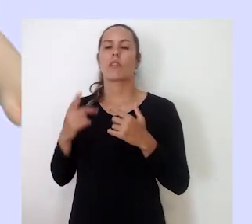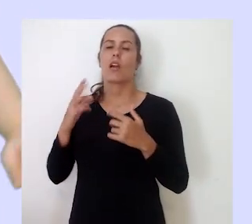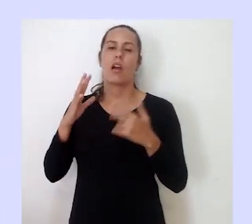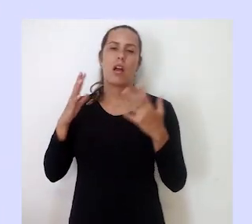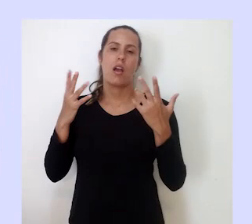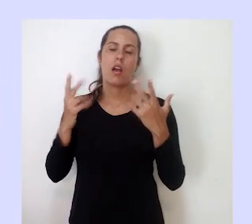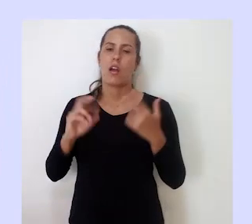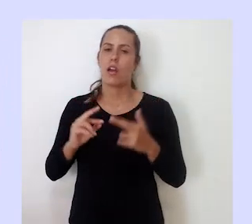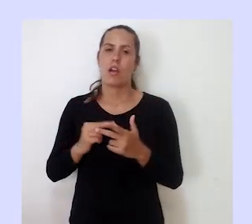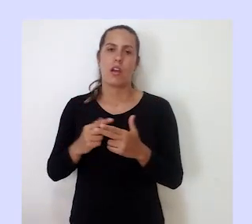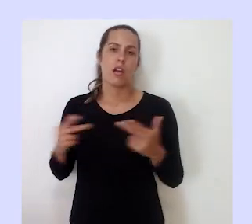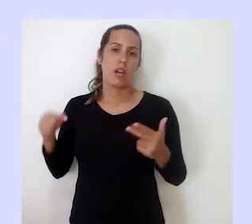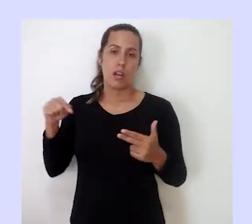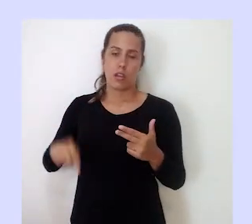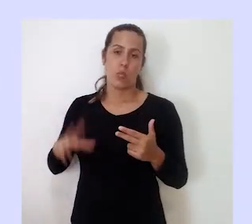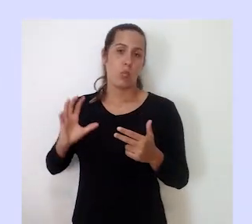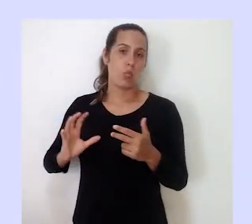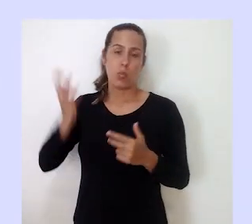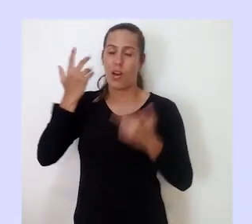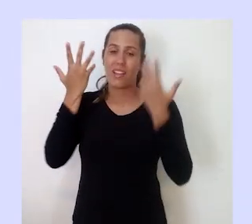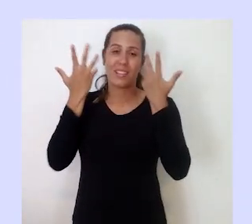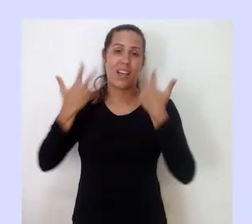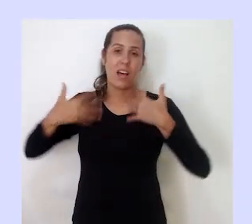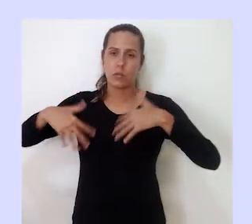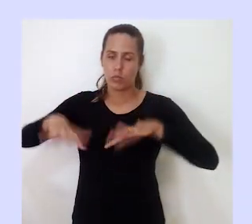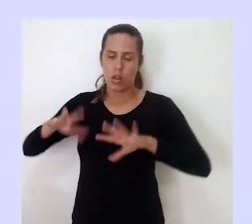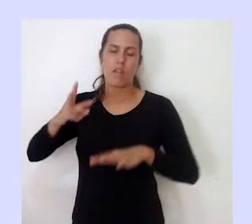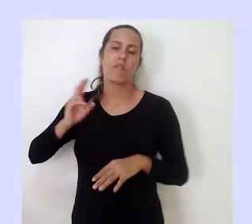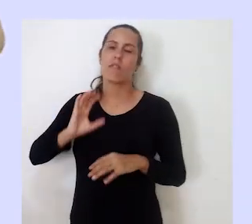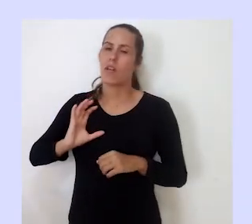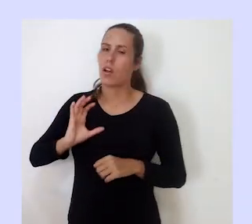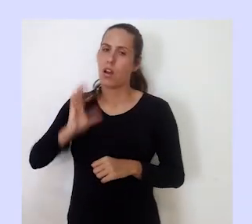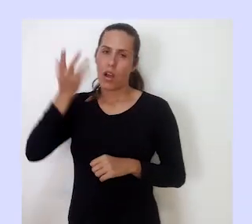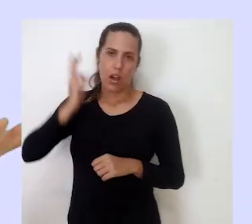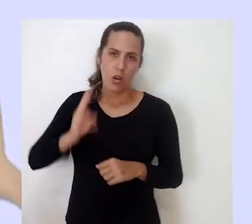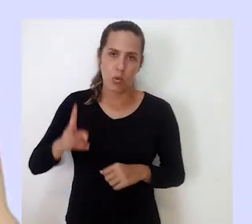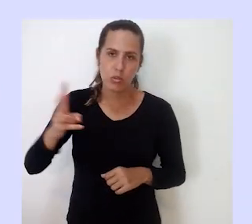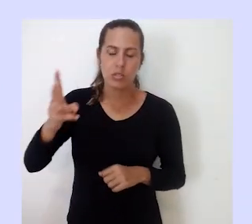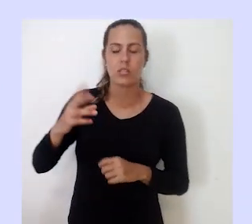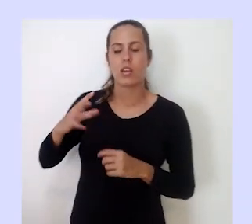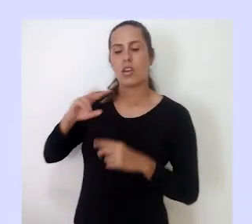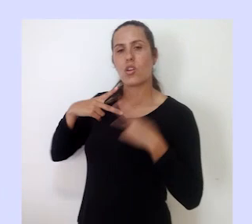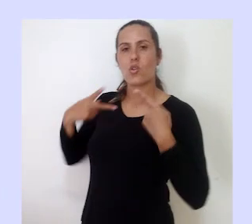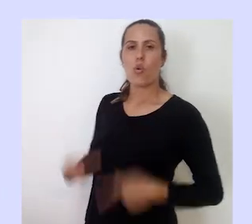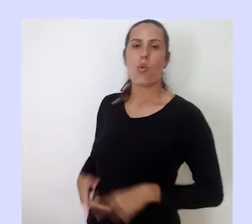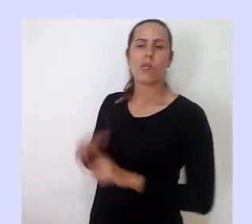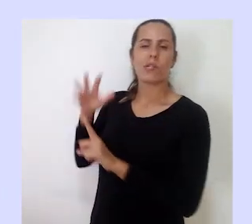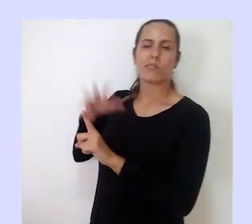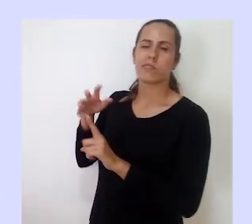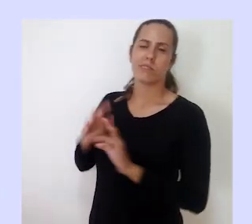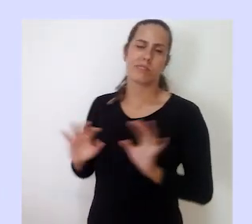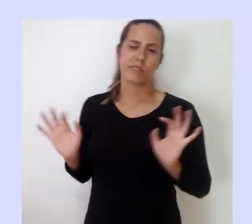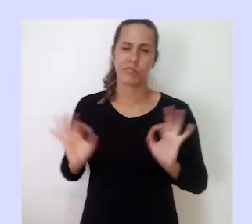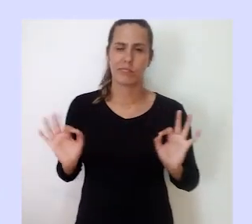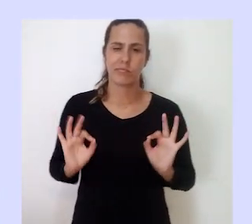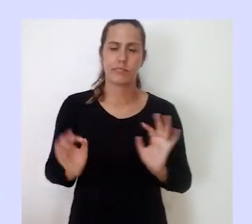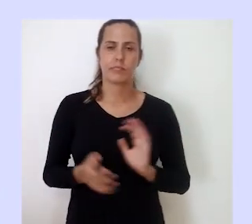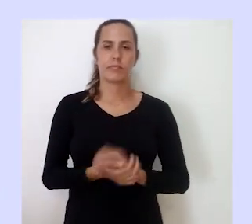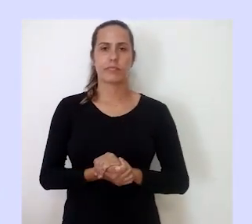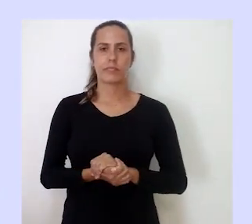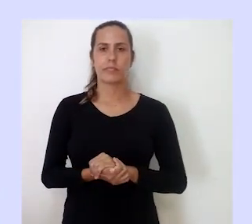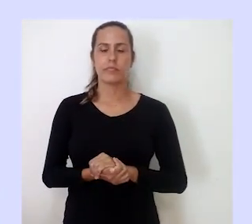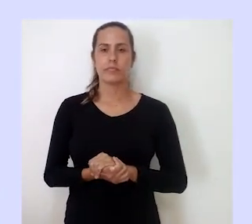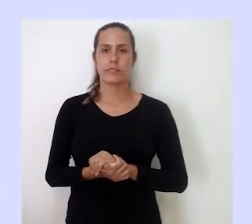fenômeno natural, vai acontecer sempre e não tem interferência humana. Vamos ao